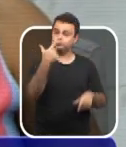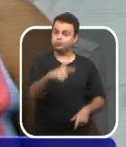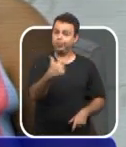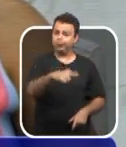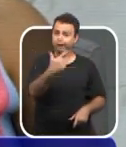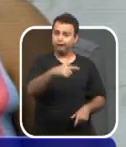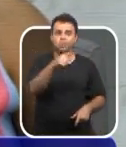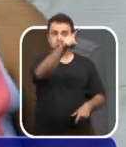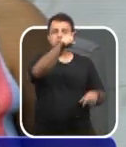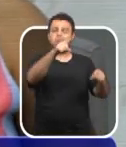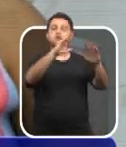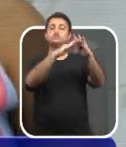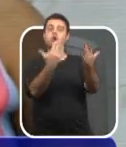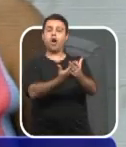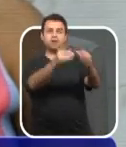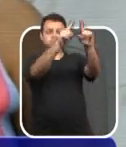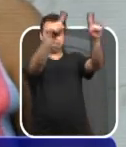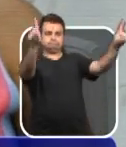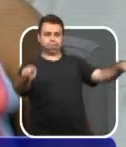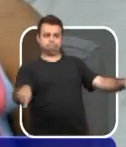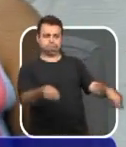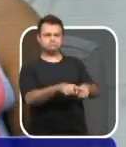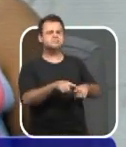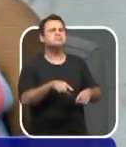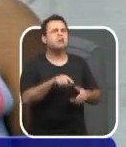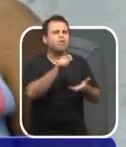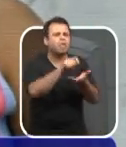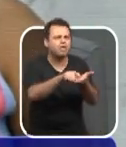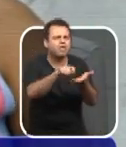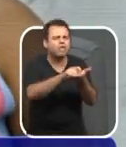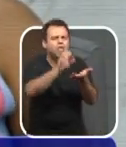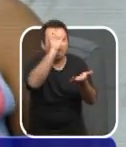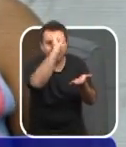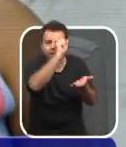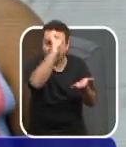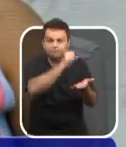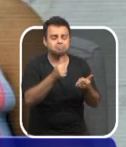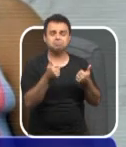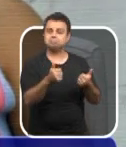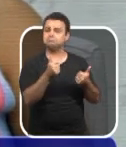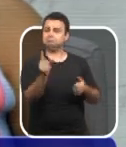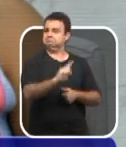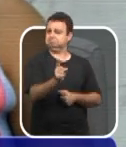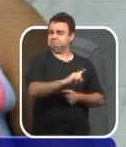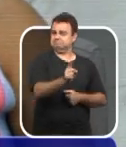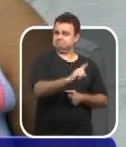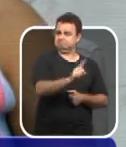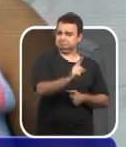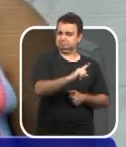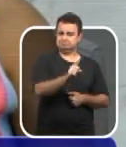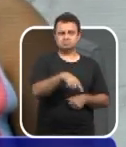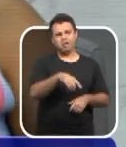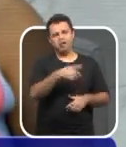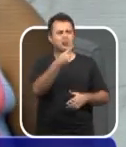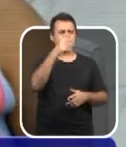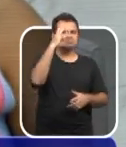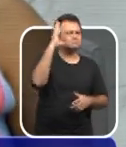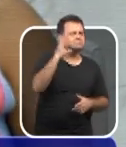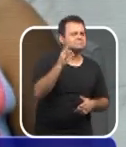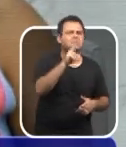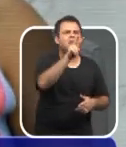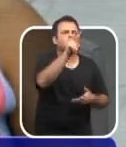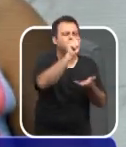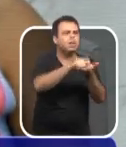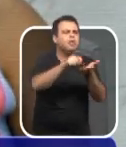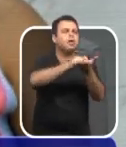bem, ela não aprende, ela não se interage com a aula, porque a criança, não consigo entender,